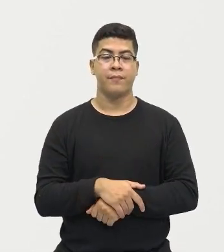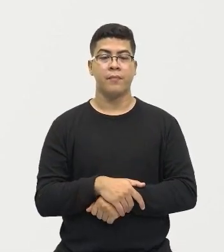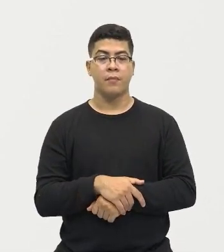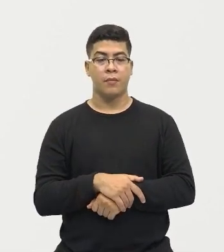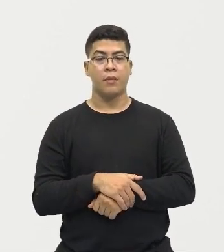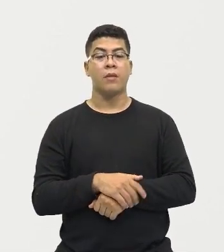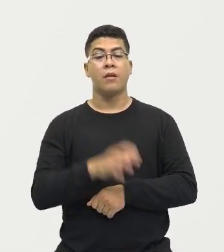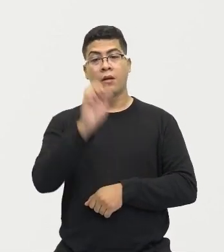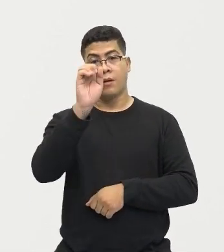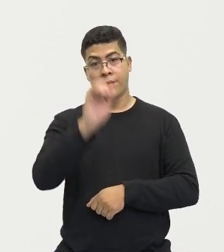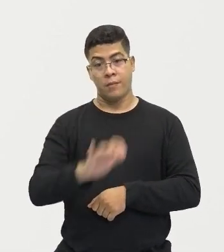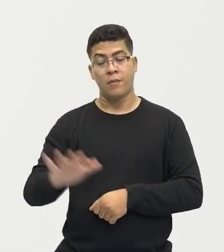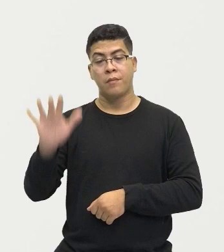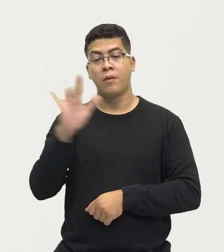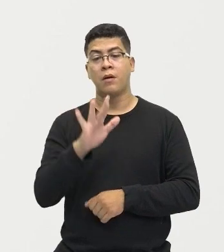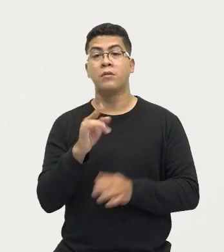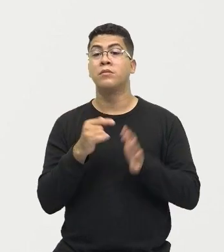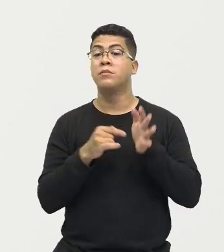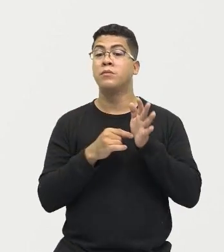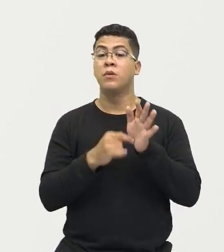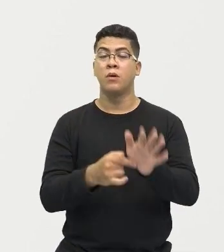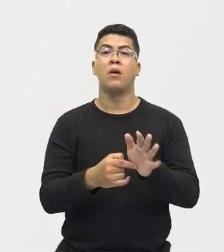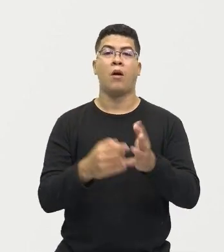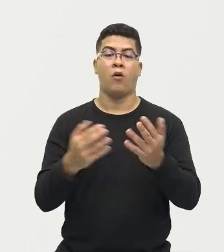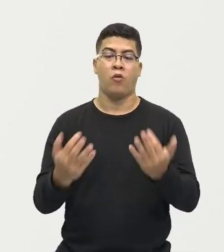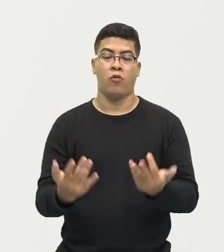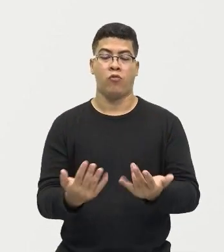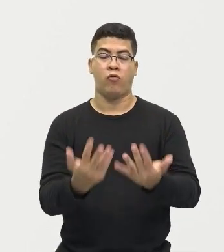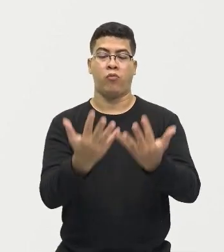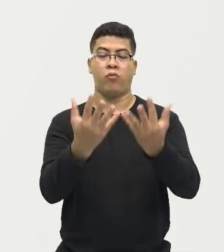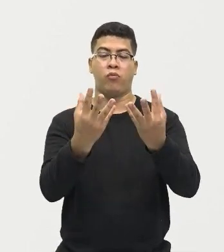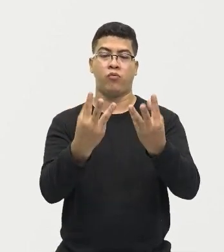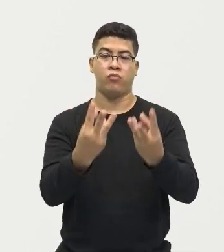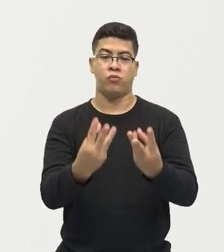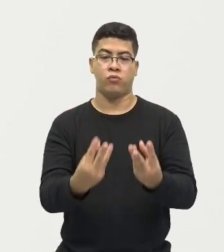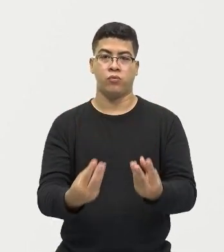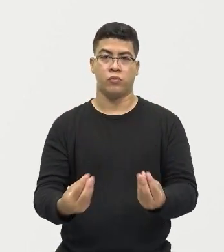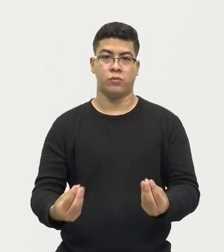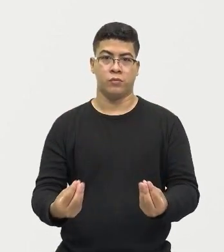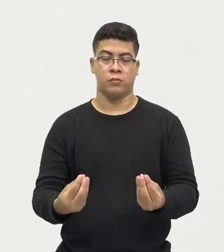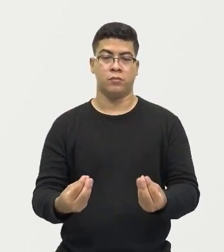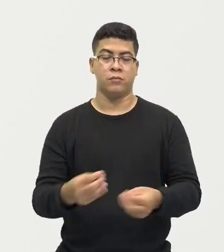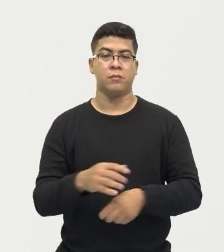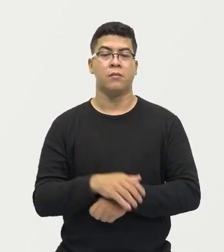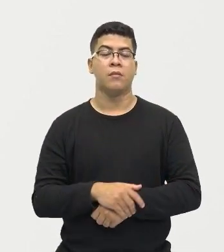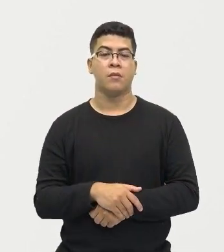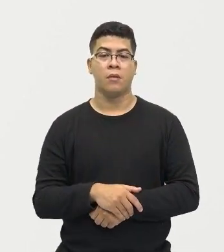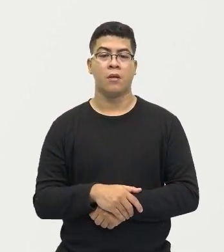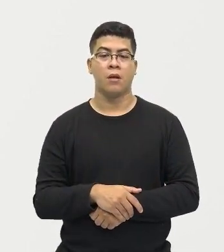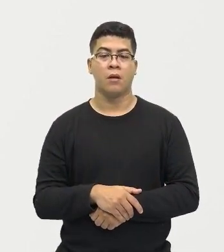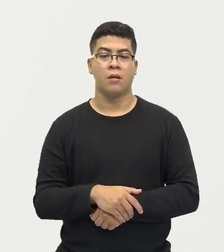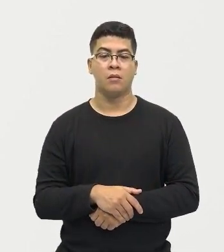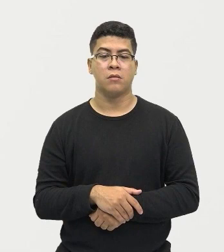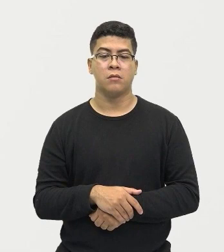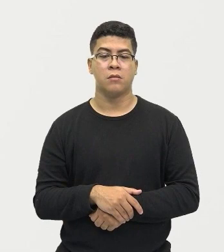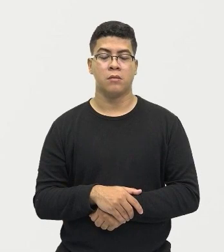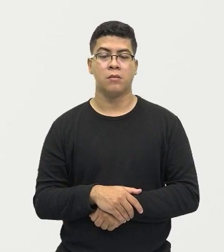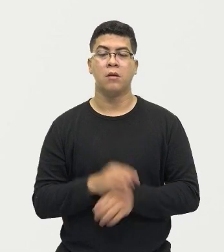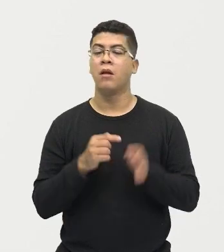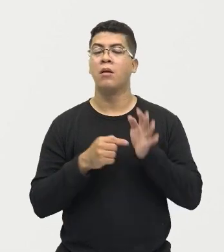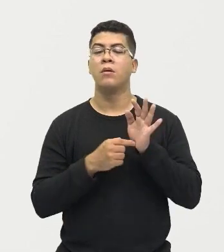Imagens mostram que o fogo acabou. Mostram que o fogo acabou. Esse verbo aqui não é um verbo